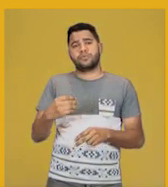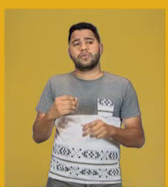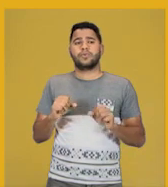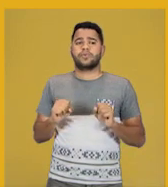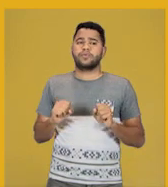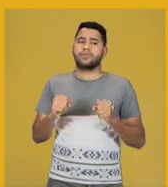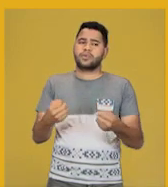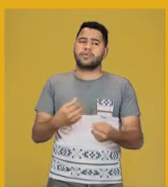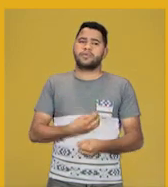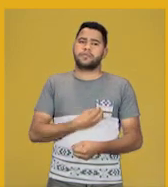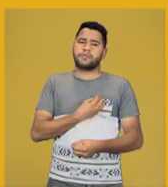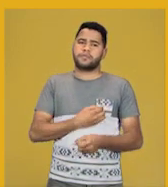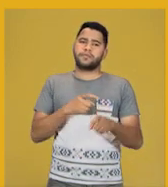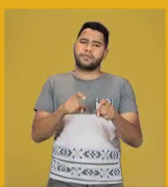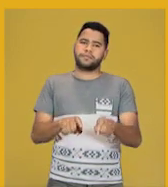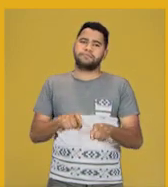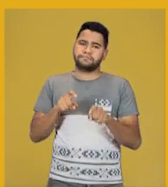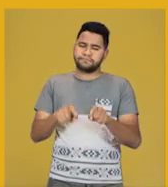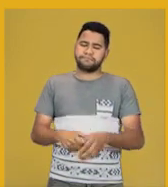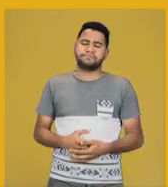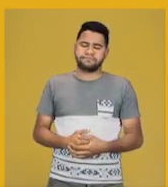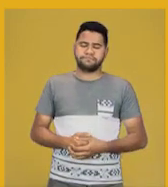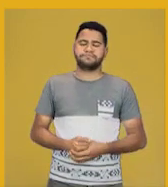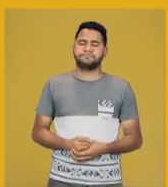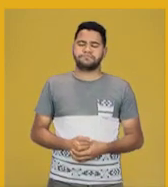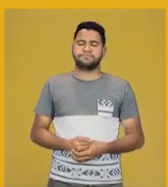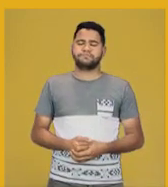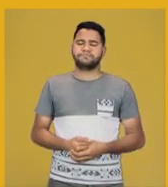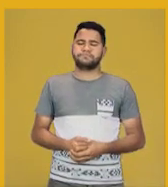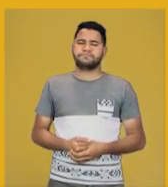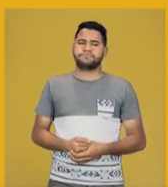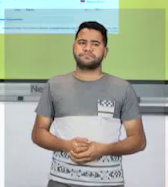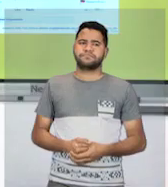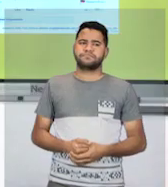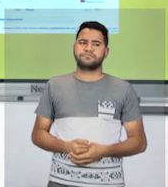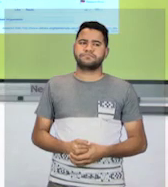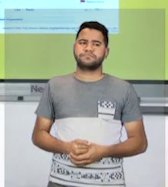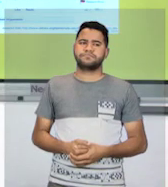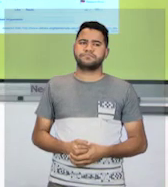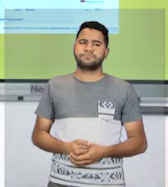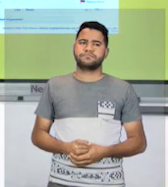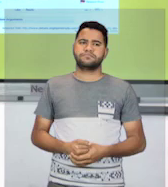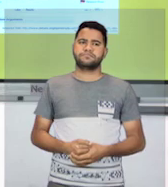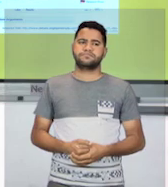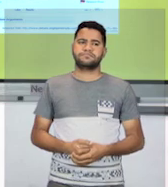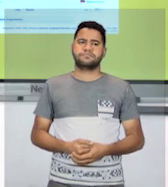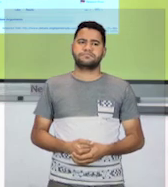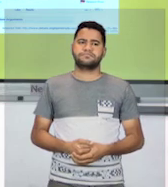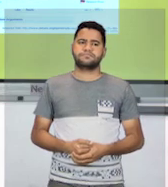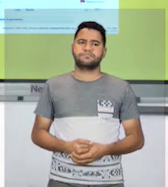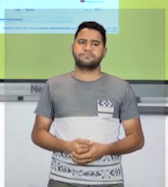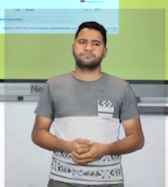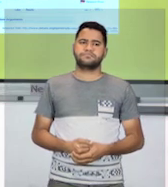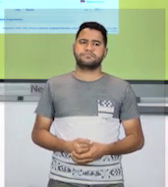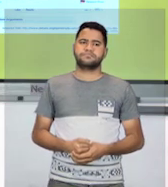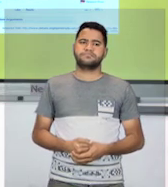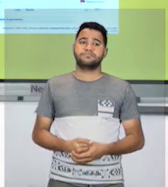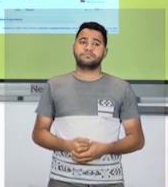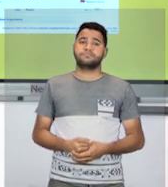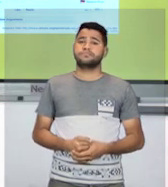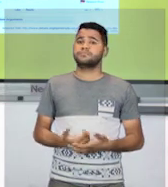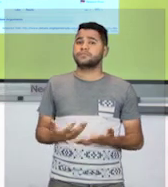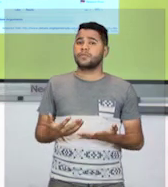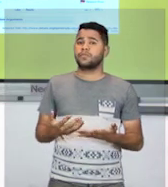defensora da vida no interior falando ok não about de roceira no